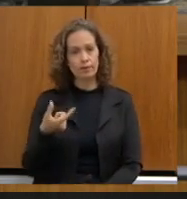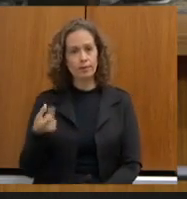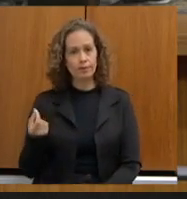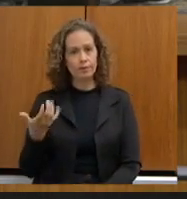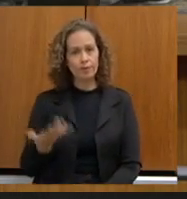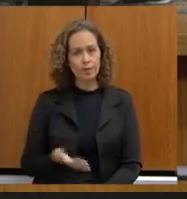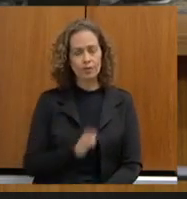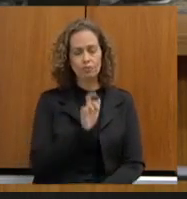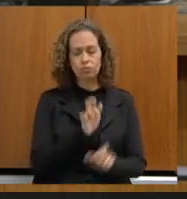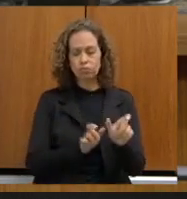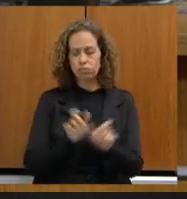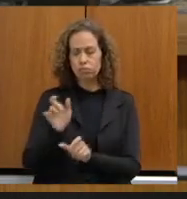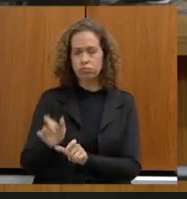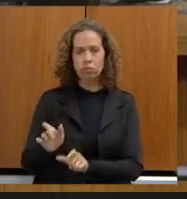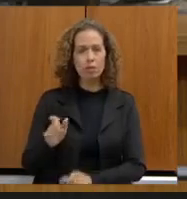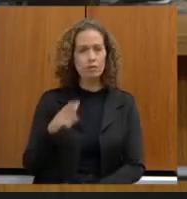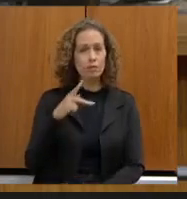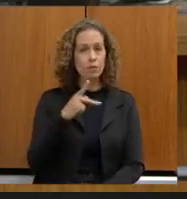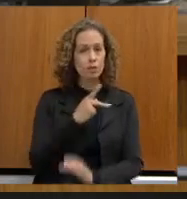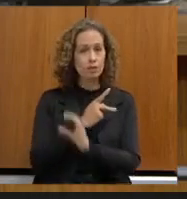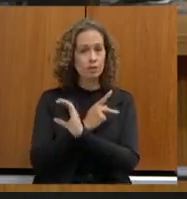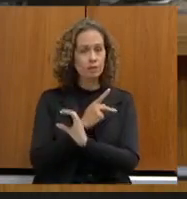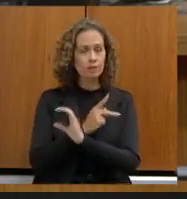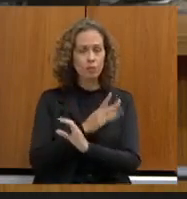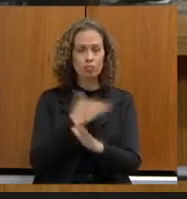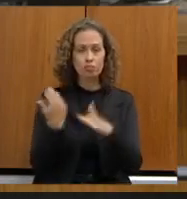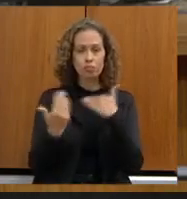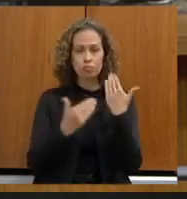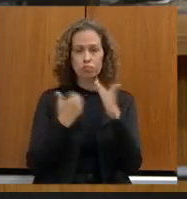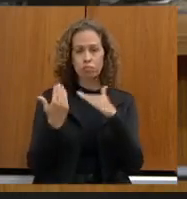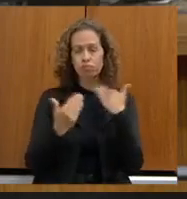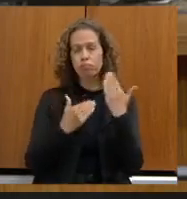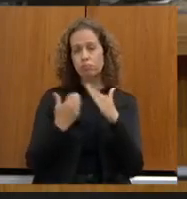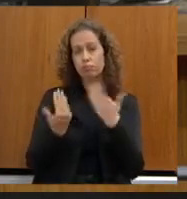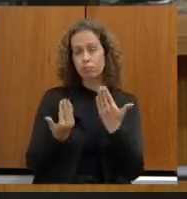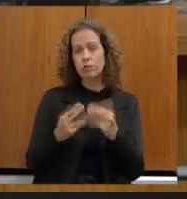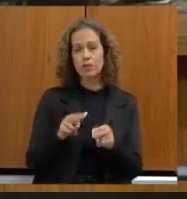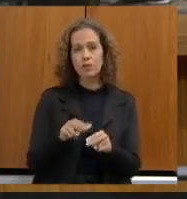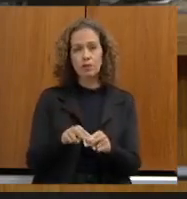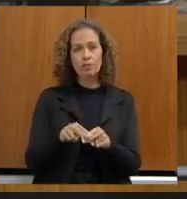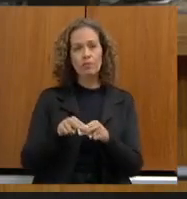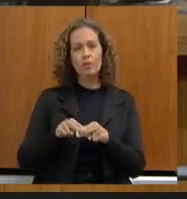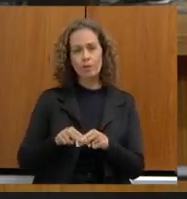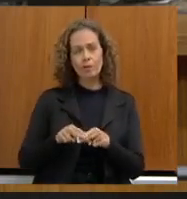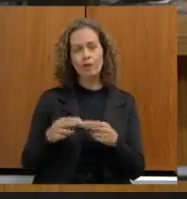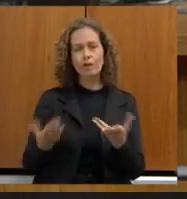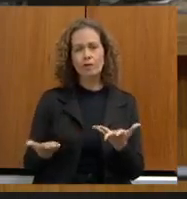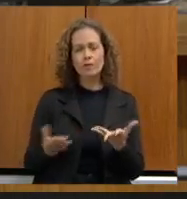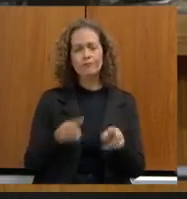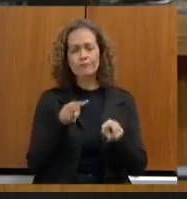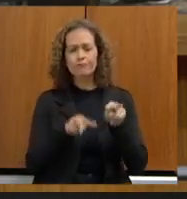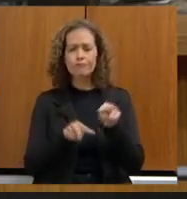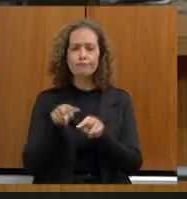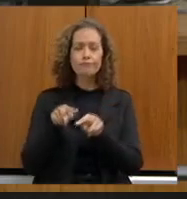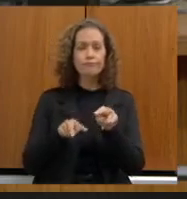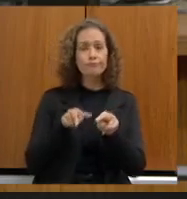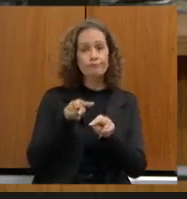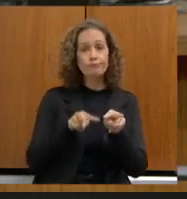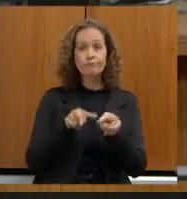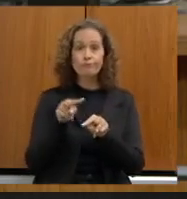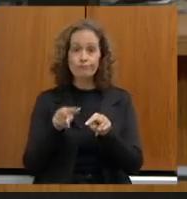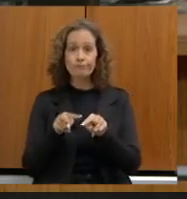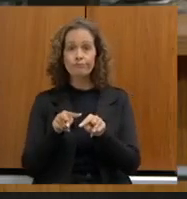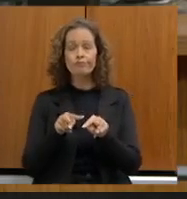policial civil e seis suspeitos cuja causa se encontra ainda em